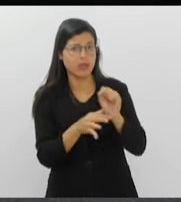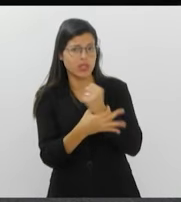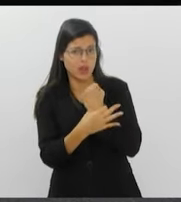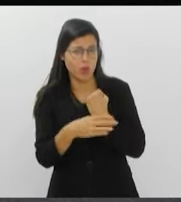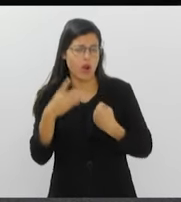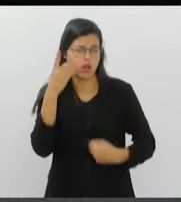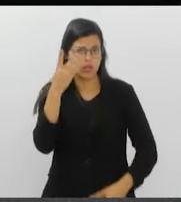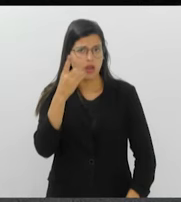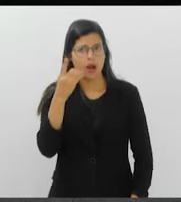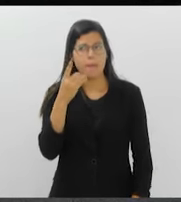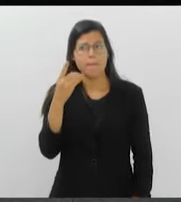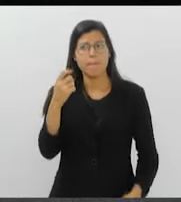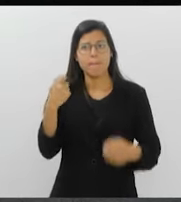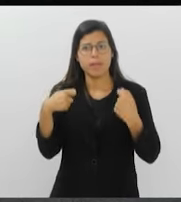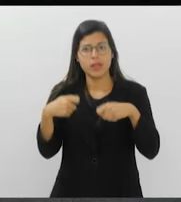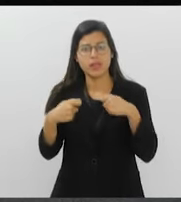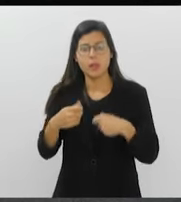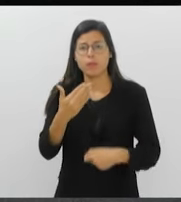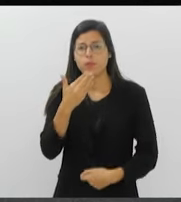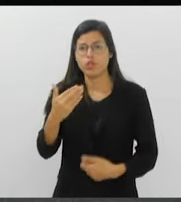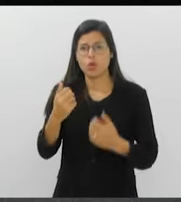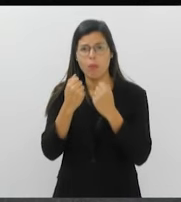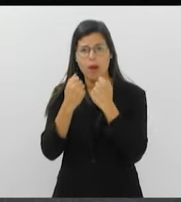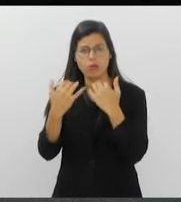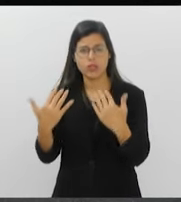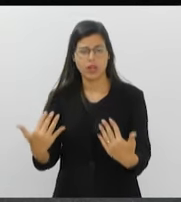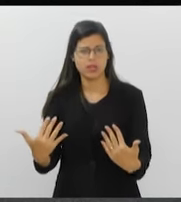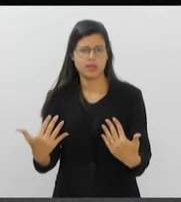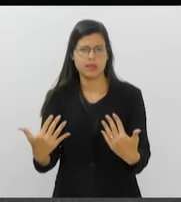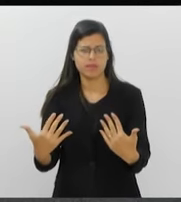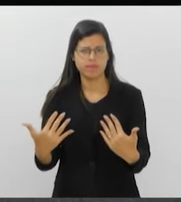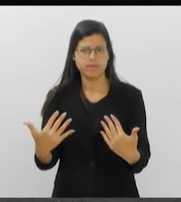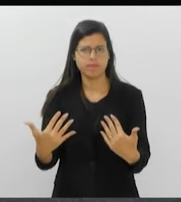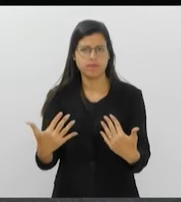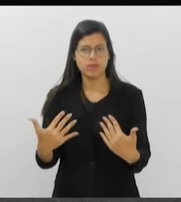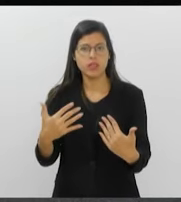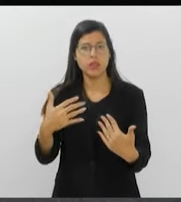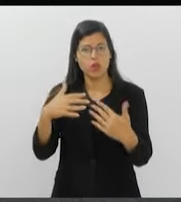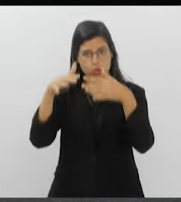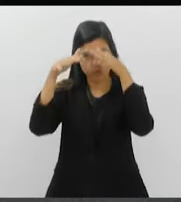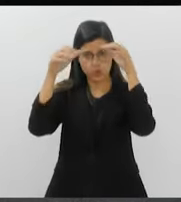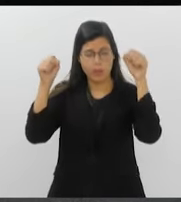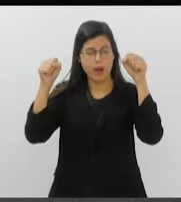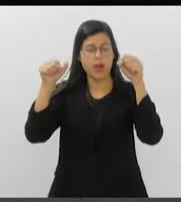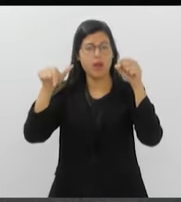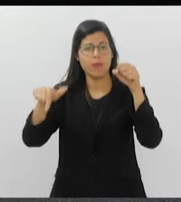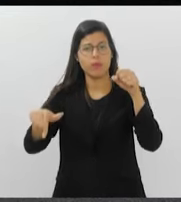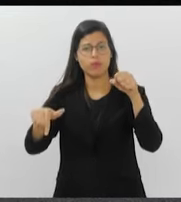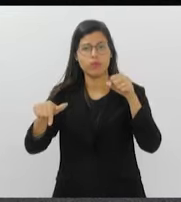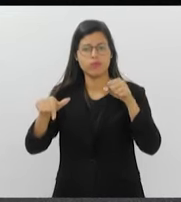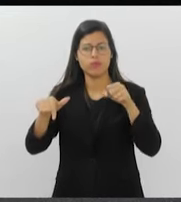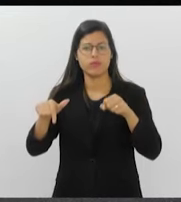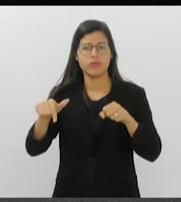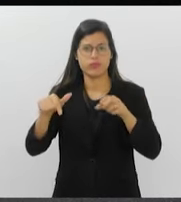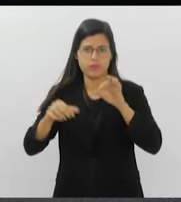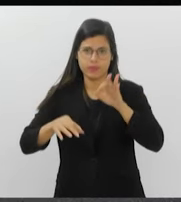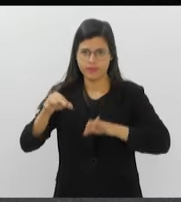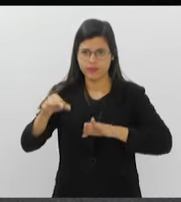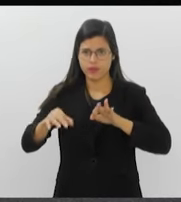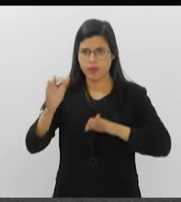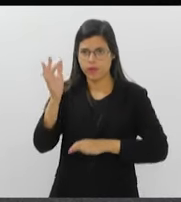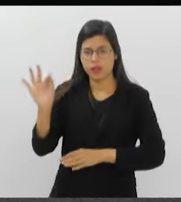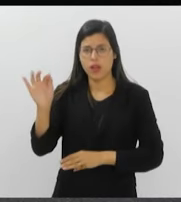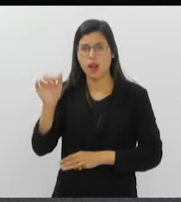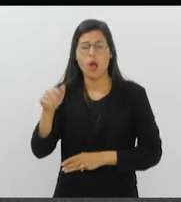uma agência, uma audiência com, no Supremo, para que possamos, sim, levar a